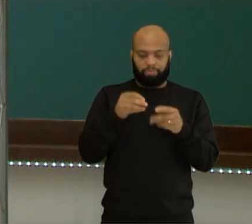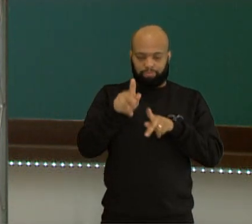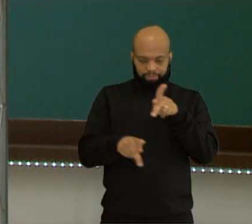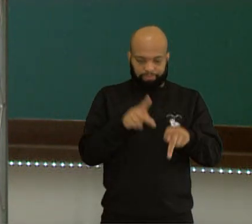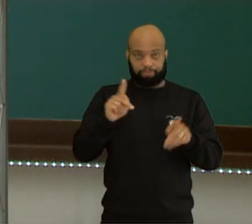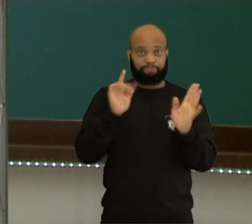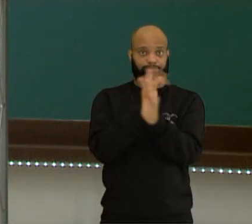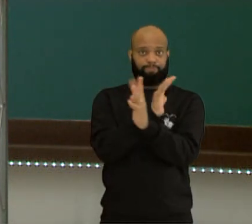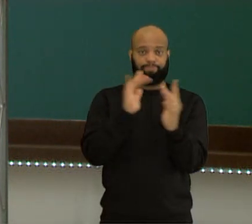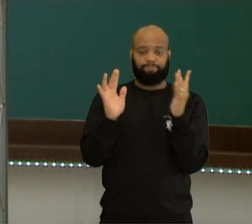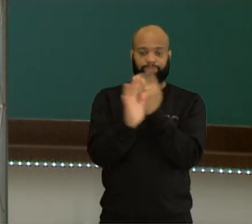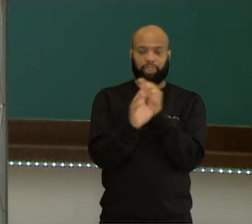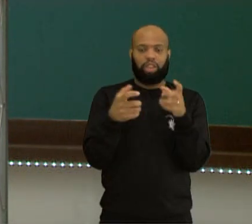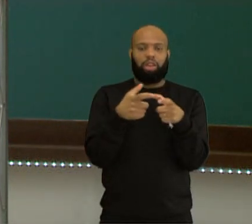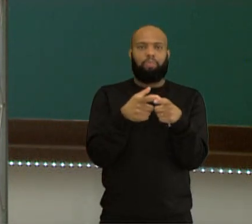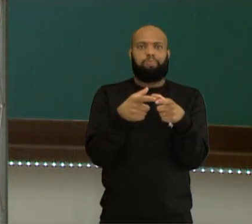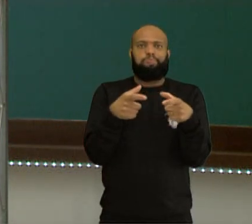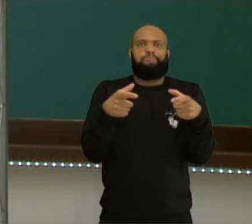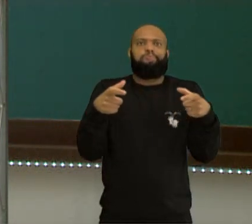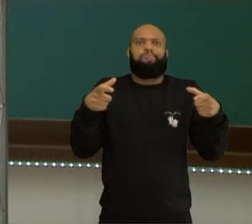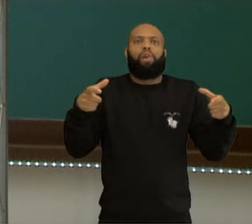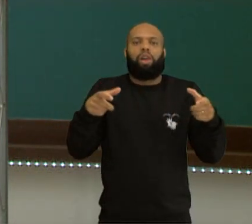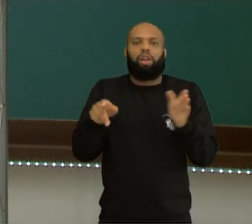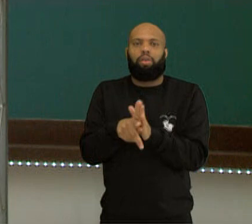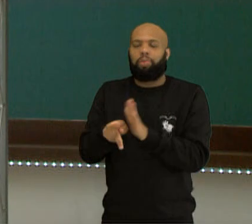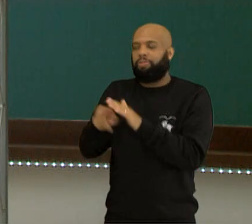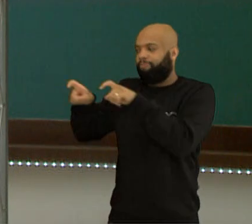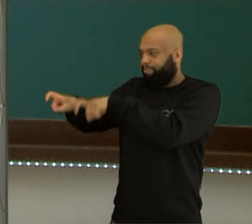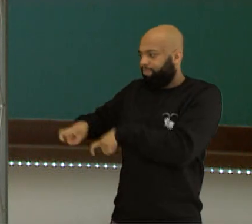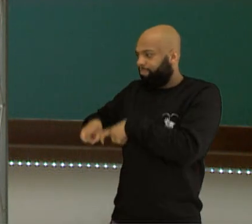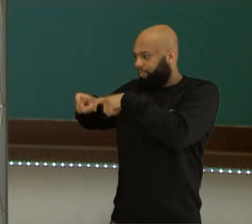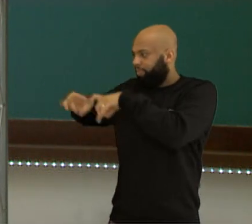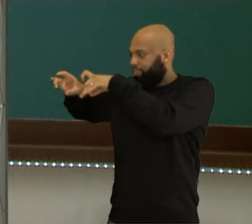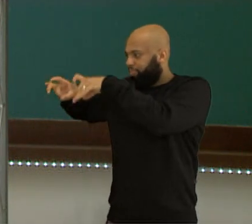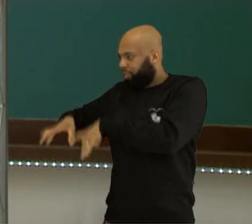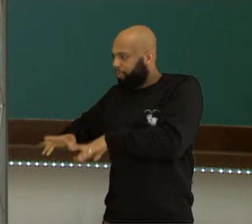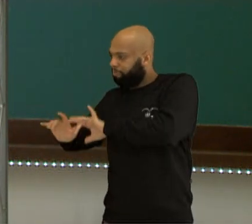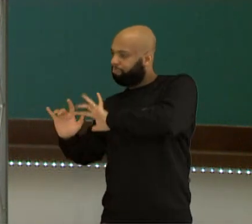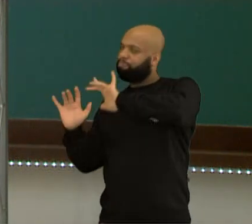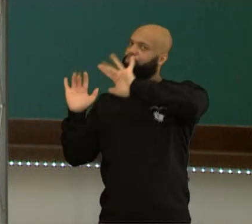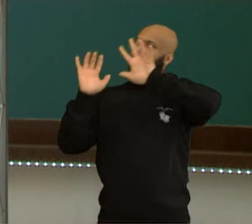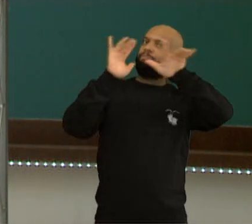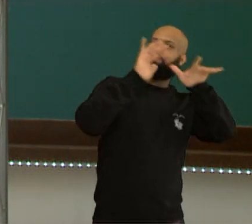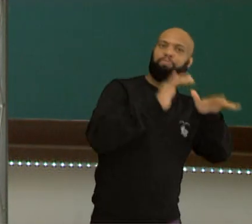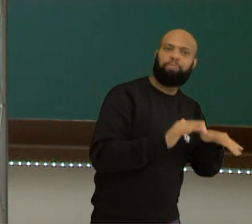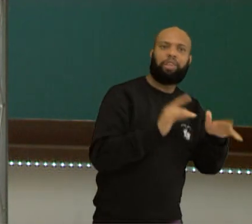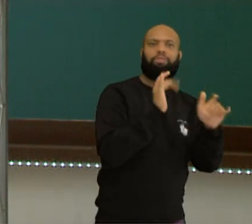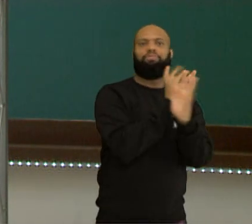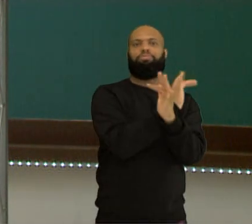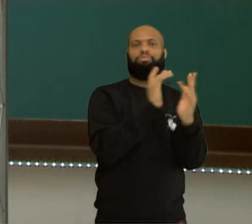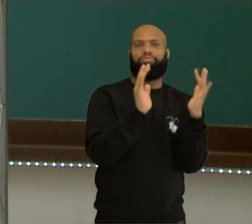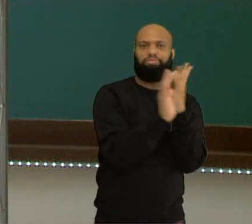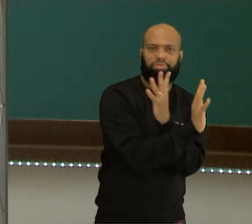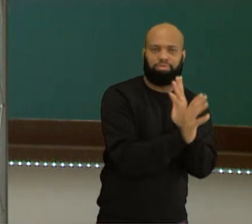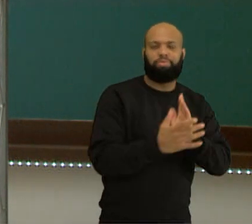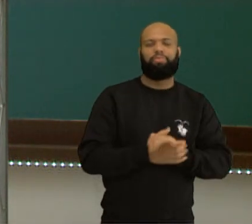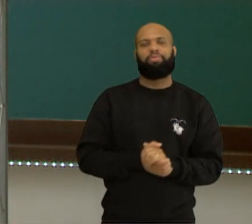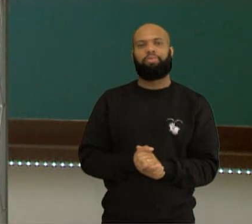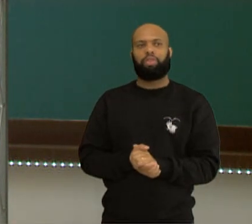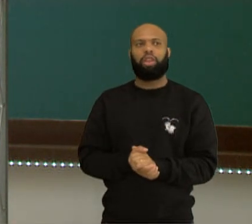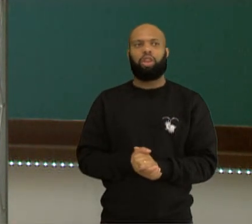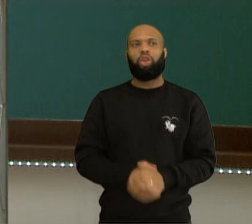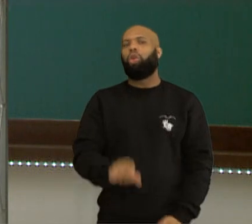no mundo, né? Vem saindo do campo e vai indo lá, né? Para a cidade, né? Cidade urbana, né? Então, aí, olha só, o